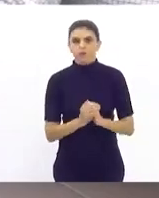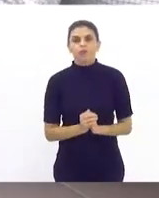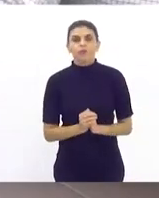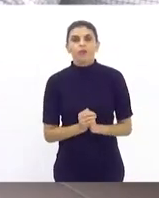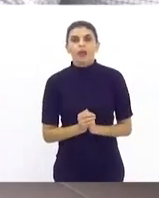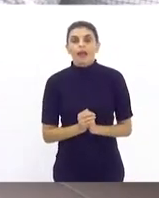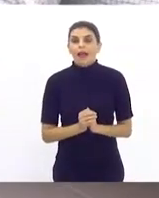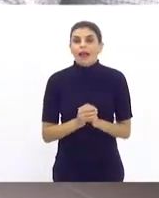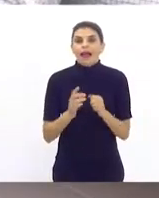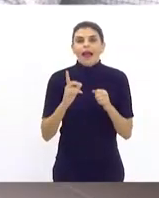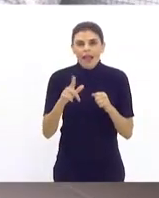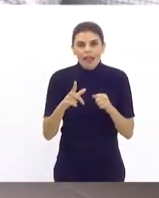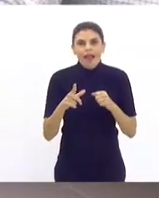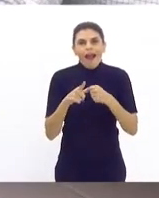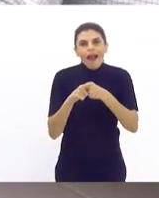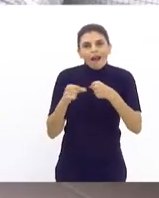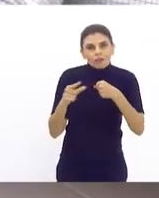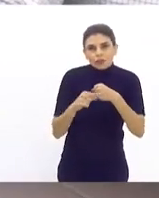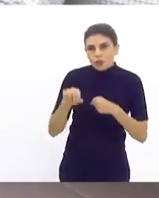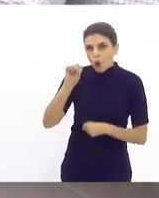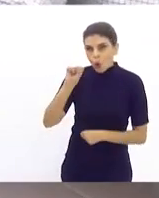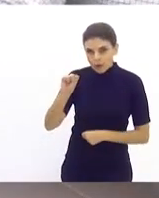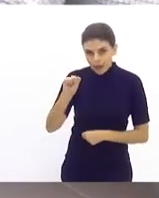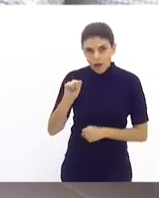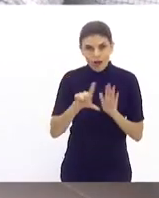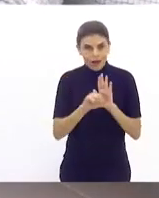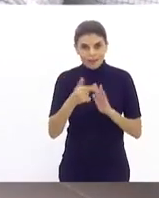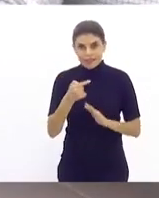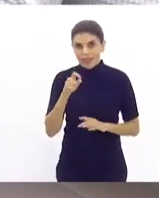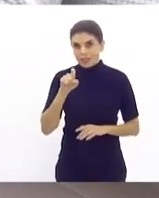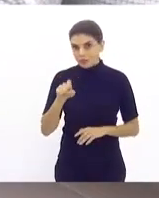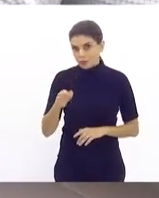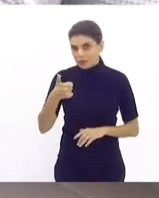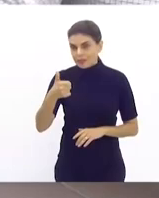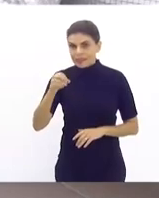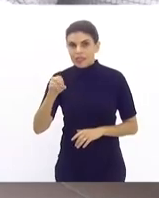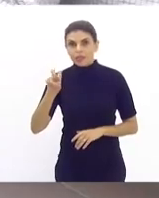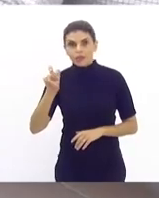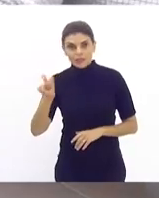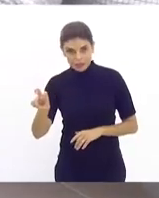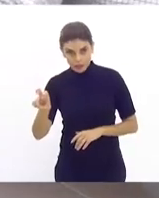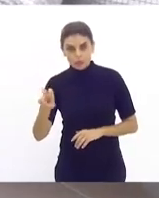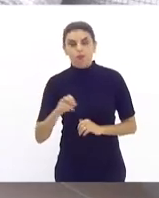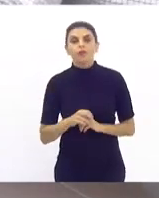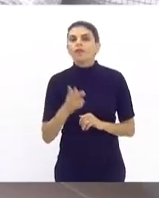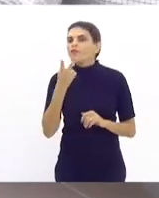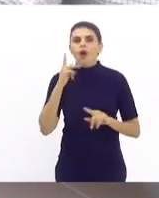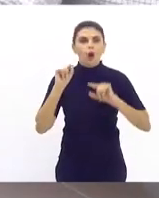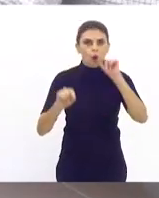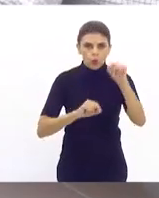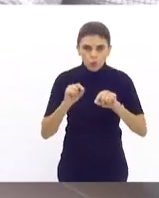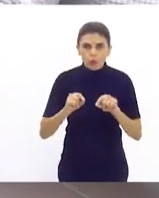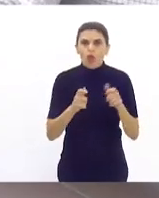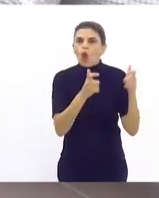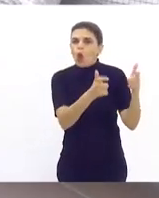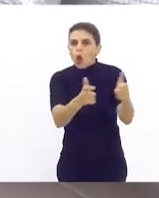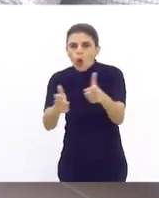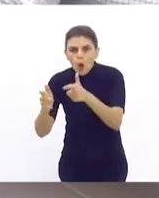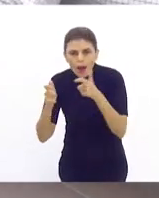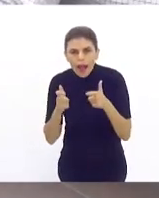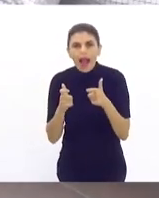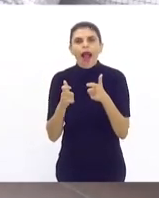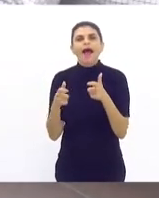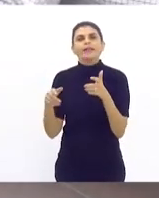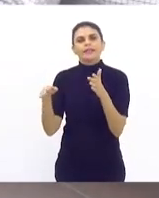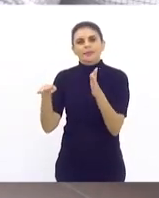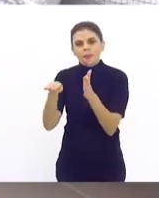No artigo 8º dessa 7.105 de 2015 diz o seguinte: os terminais, estações